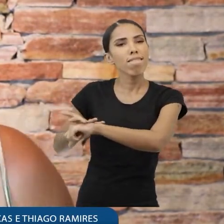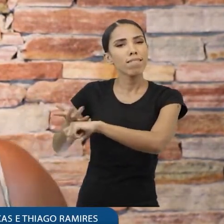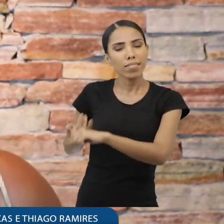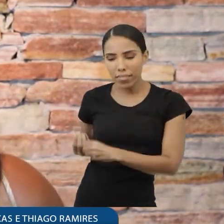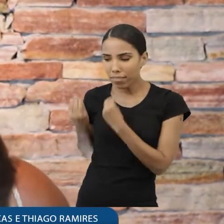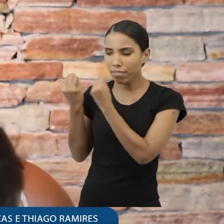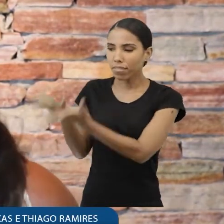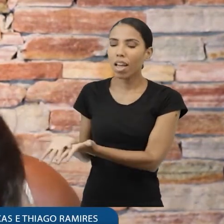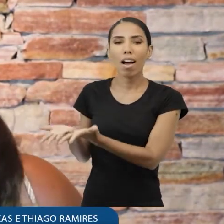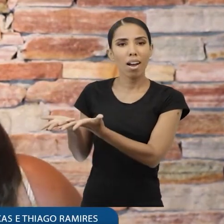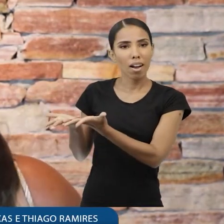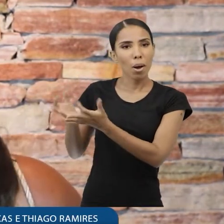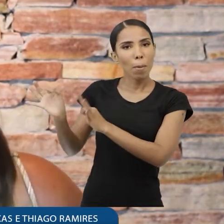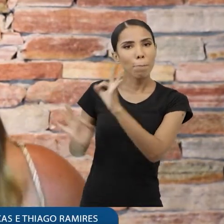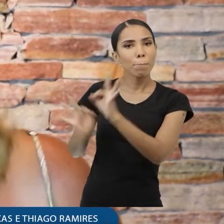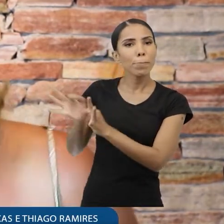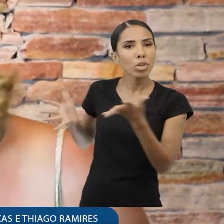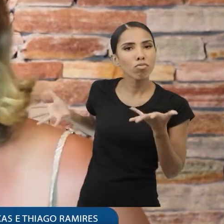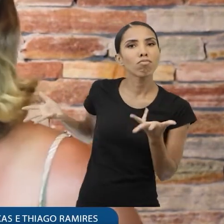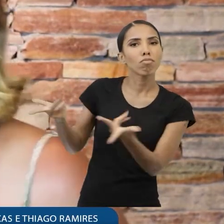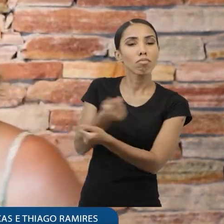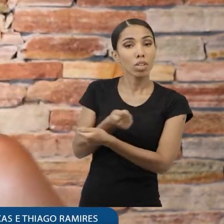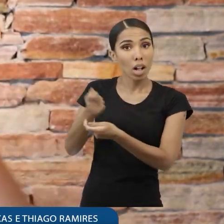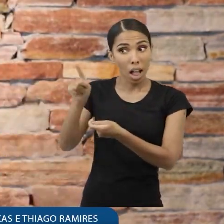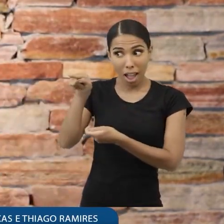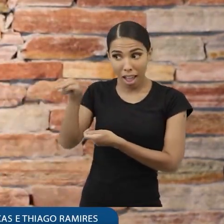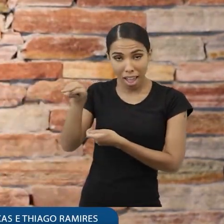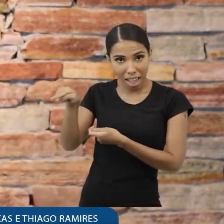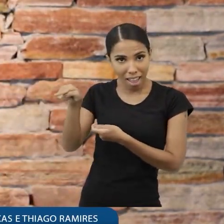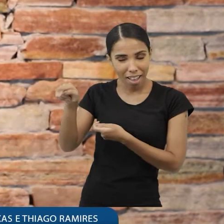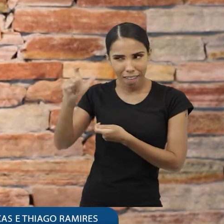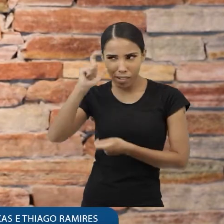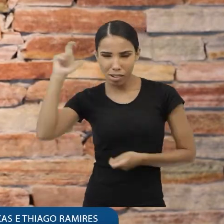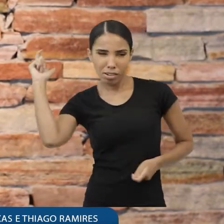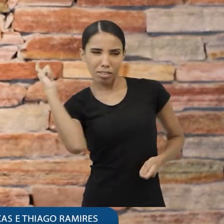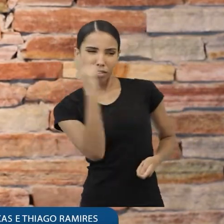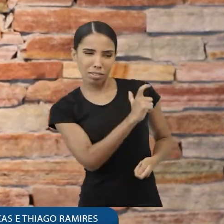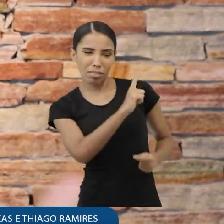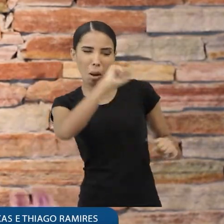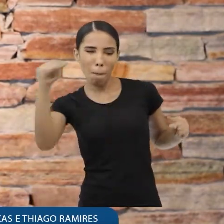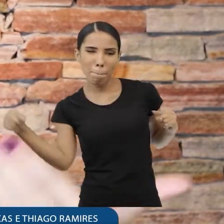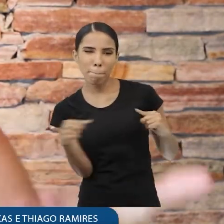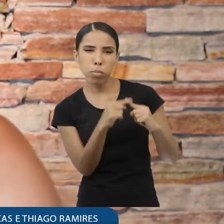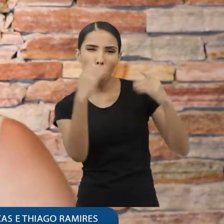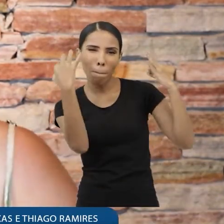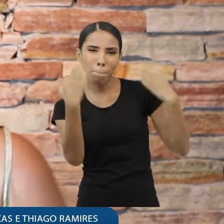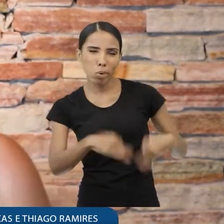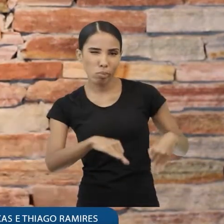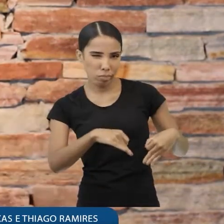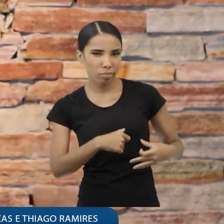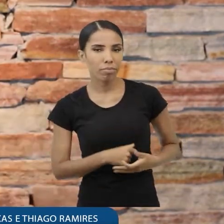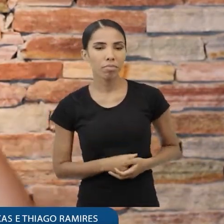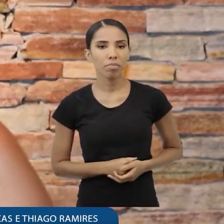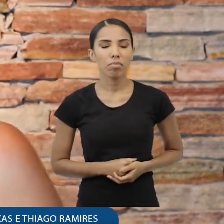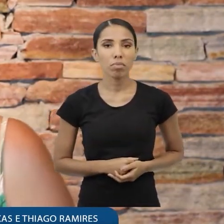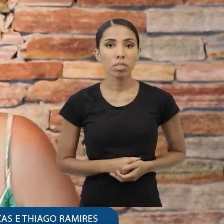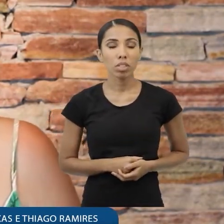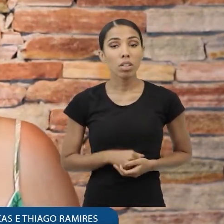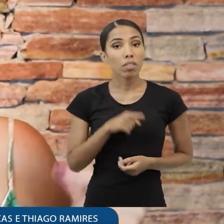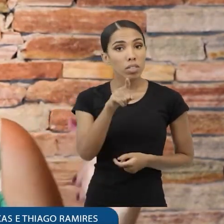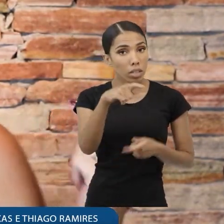projeto é realmente incrível e vai dialogar com os interesses do que ele quer, o público-alvo que ele quer dialogar.